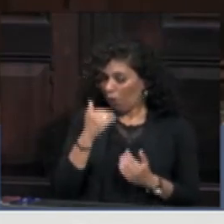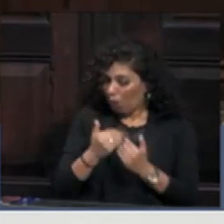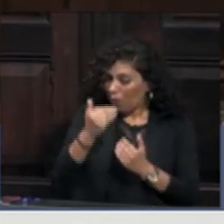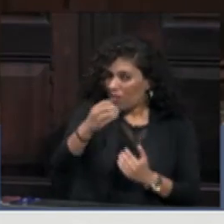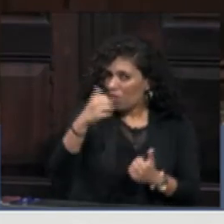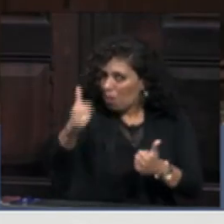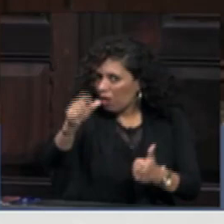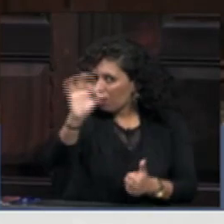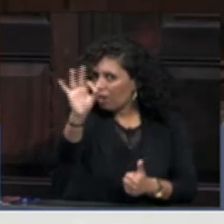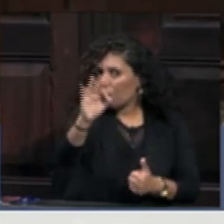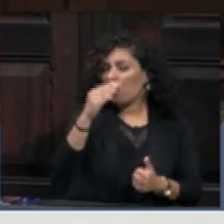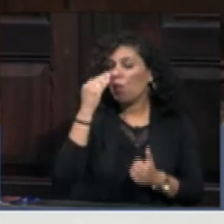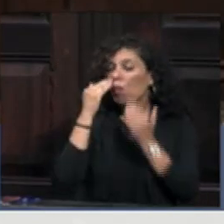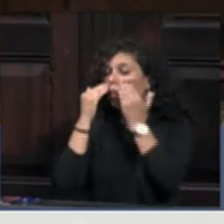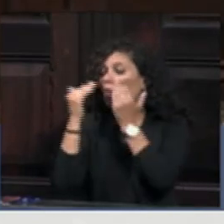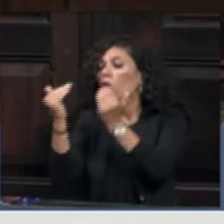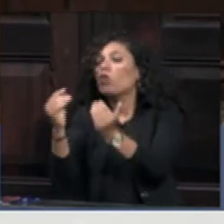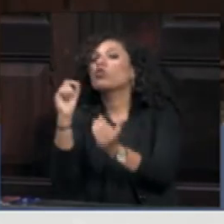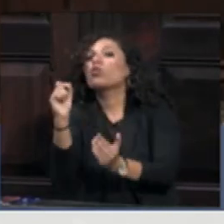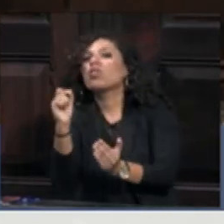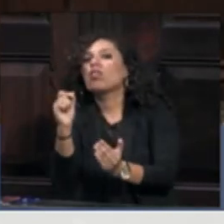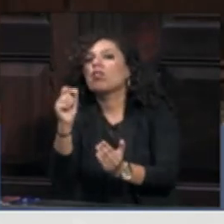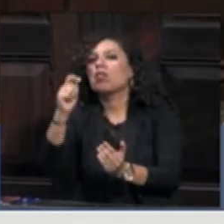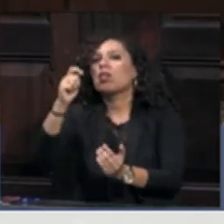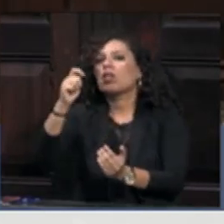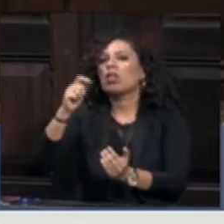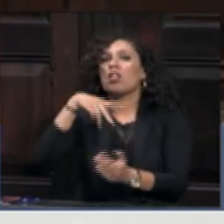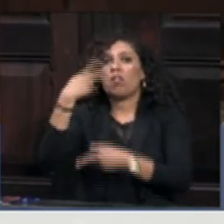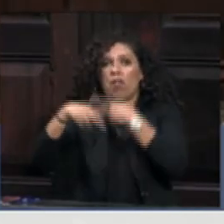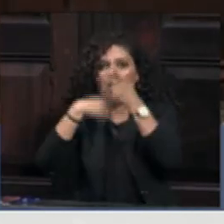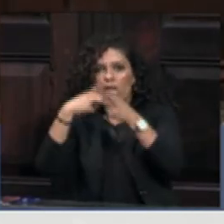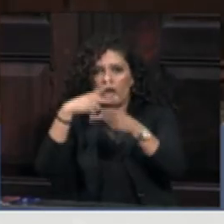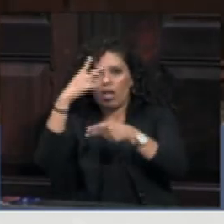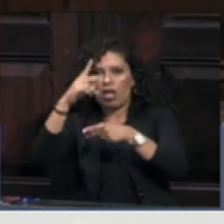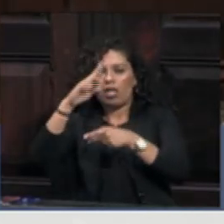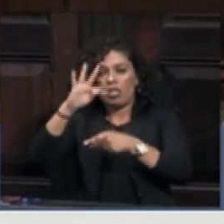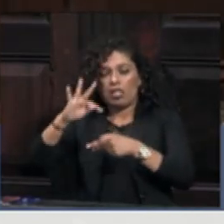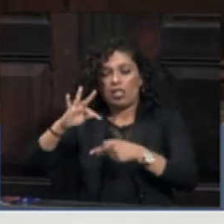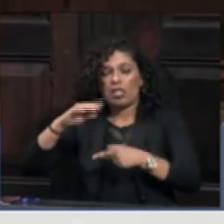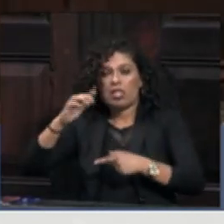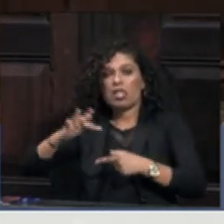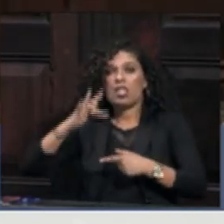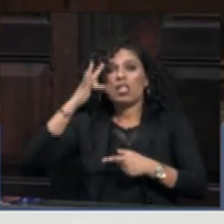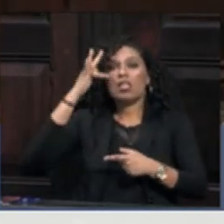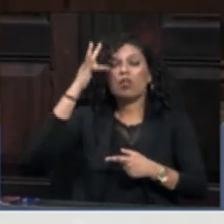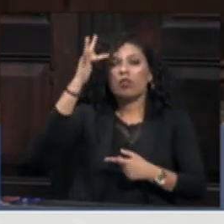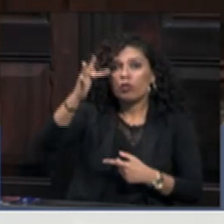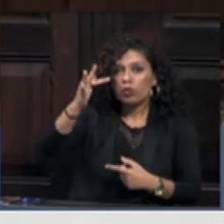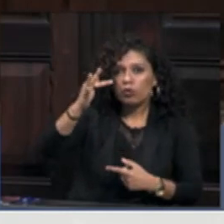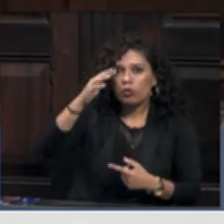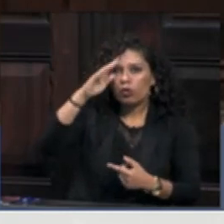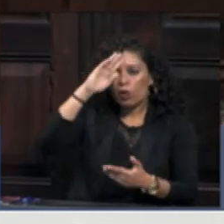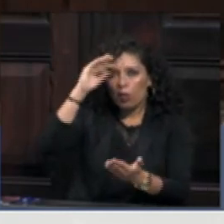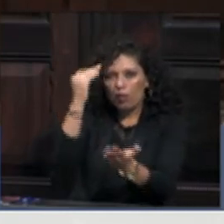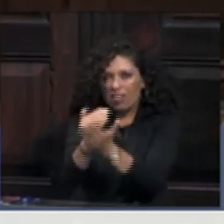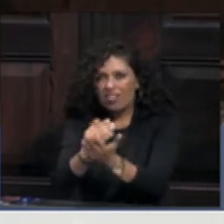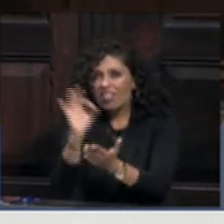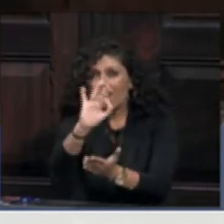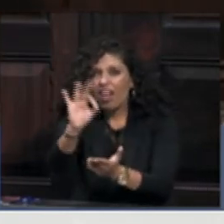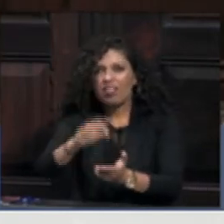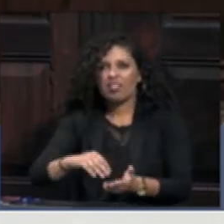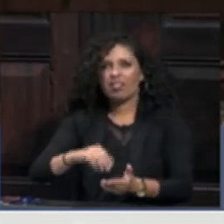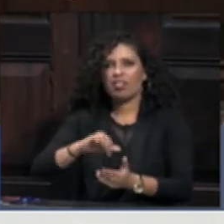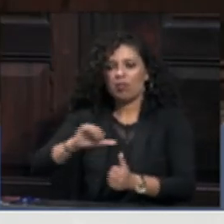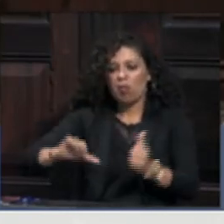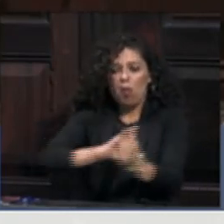com a palavra, não cumpre com aquilo com que se compromete. Que se ele foi a todos os cantos, se